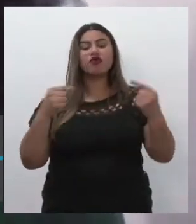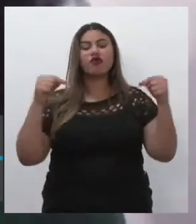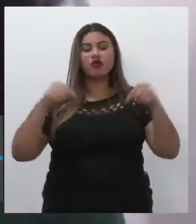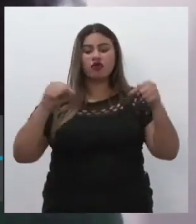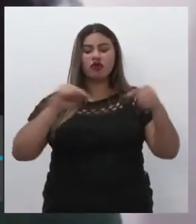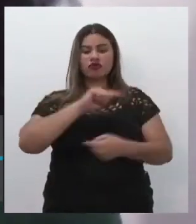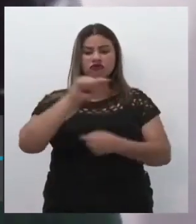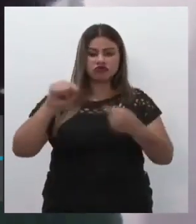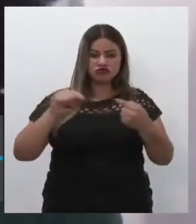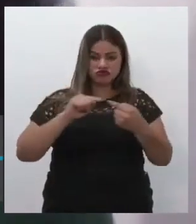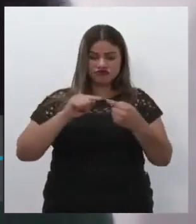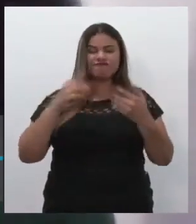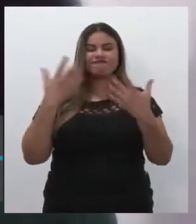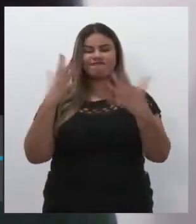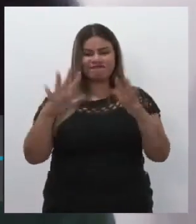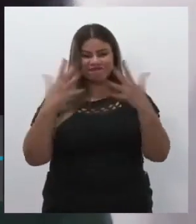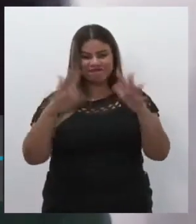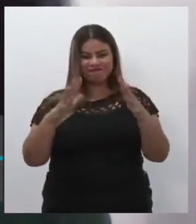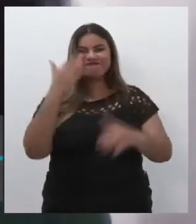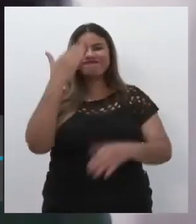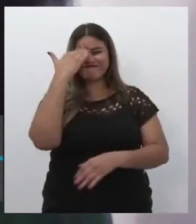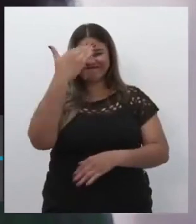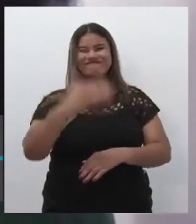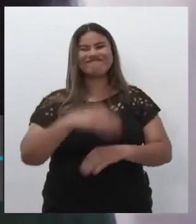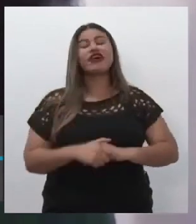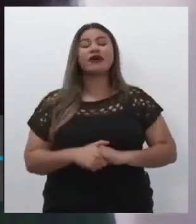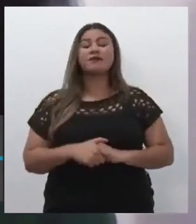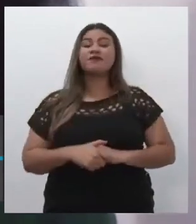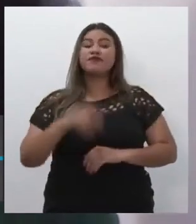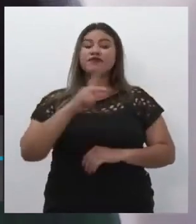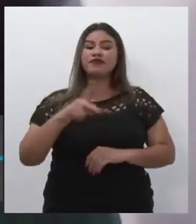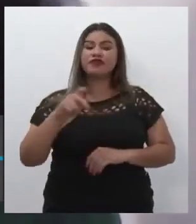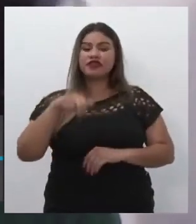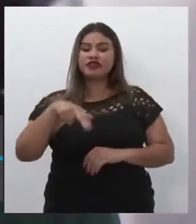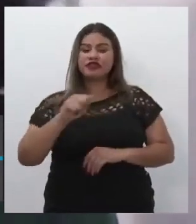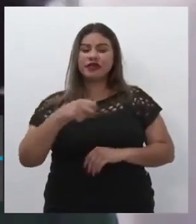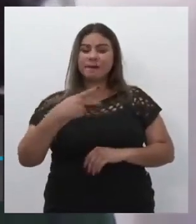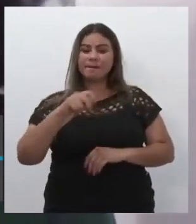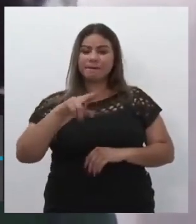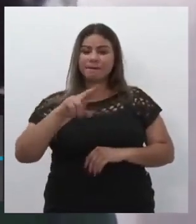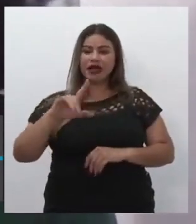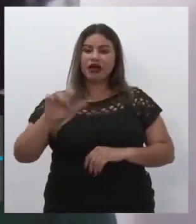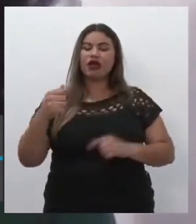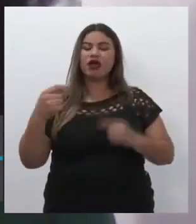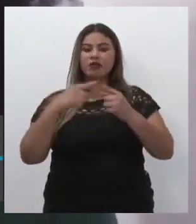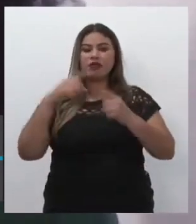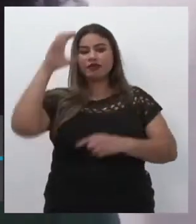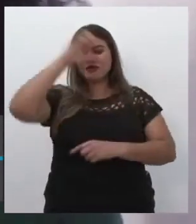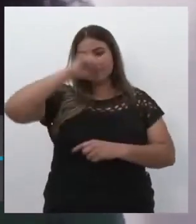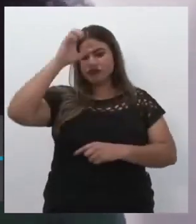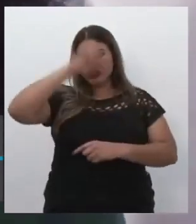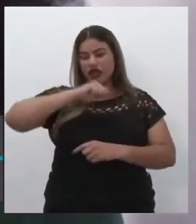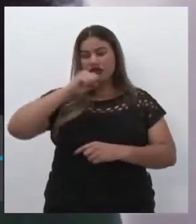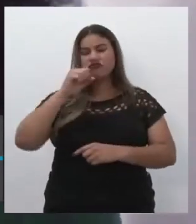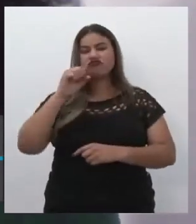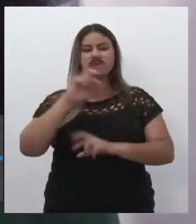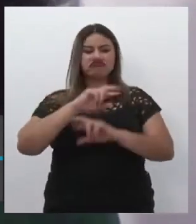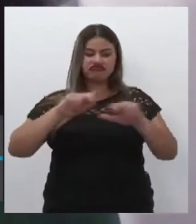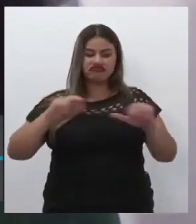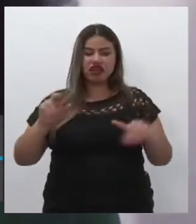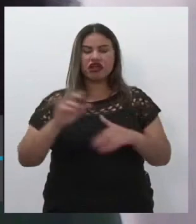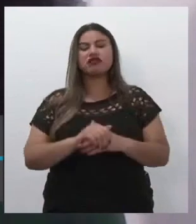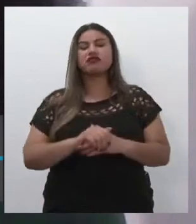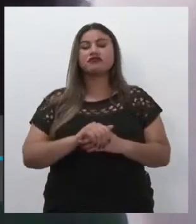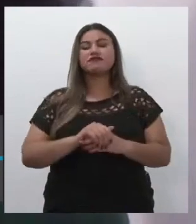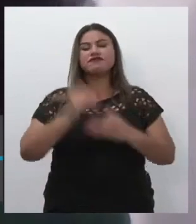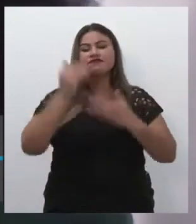objetiva, nos dá os parabéns, muito obrigada, professora. A professora Ana Paula fala mais aprendizado, conhecimento. Obrigada por